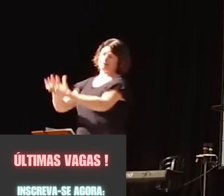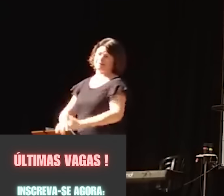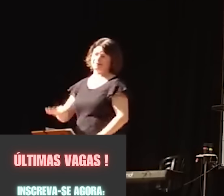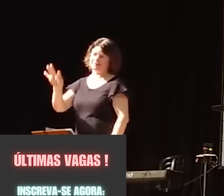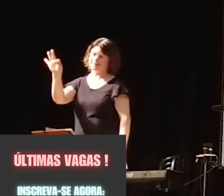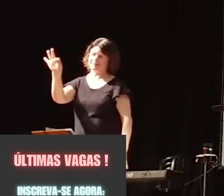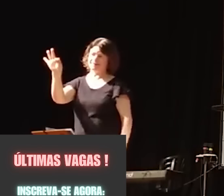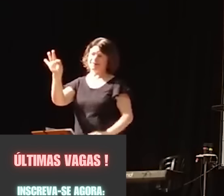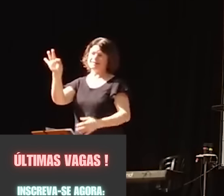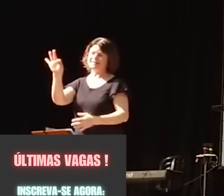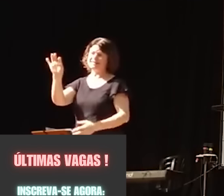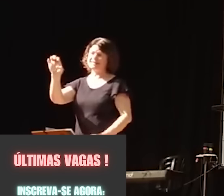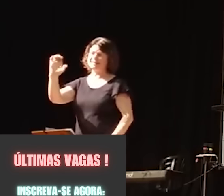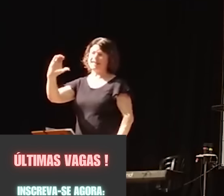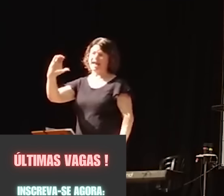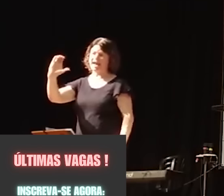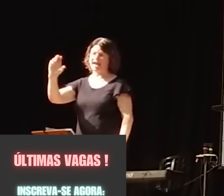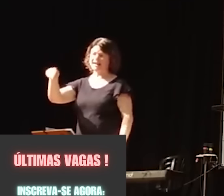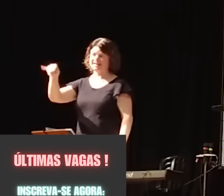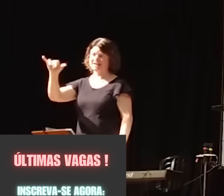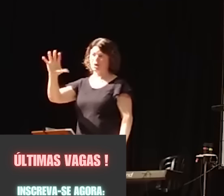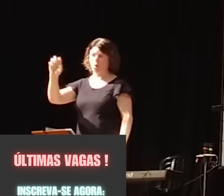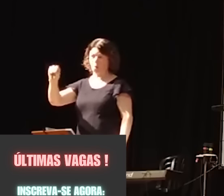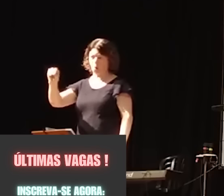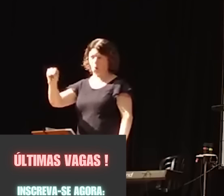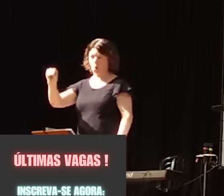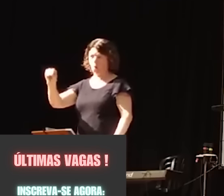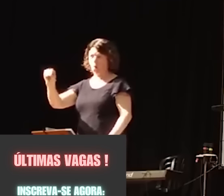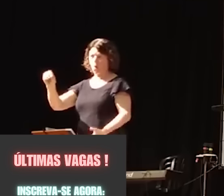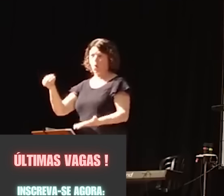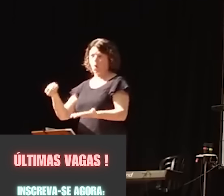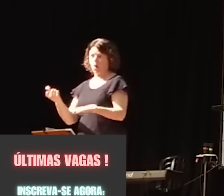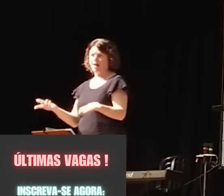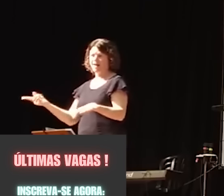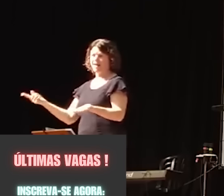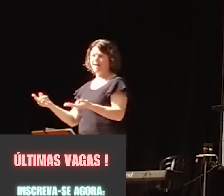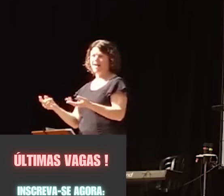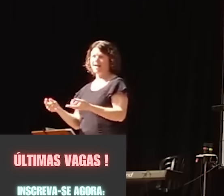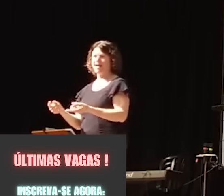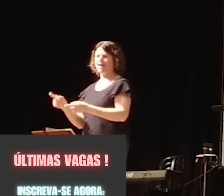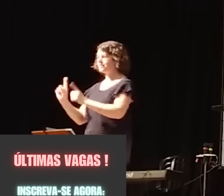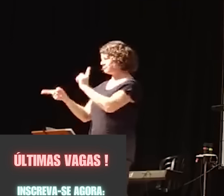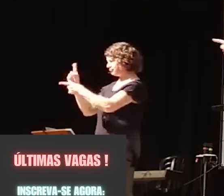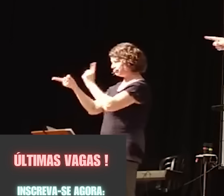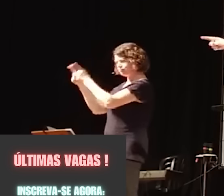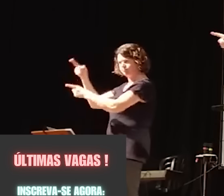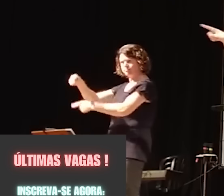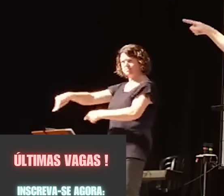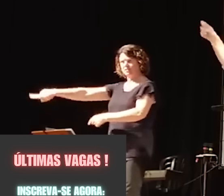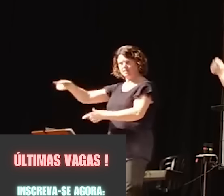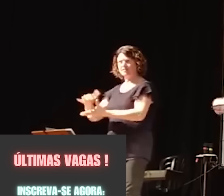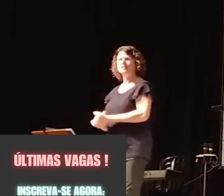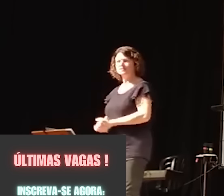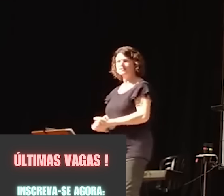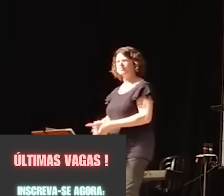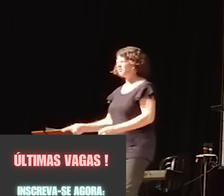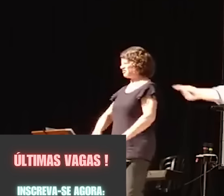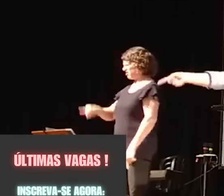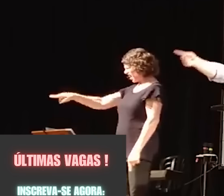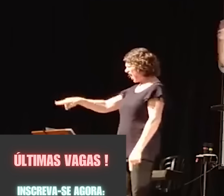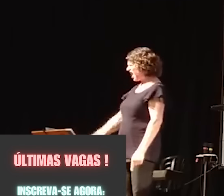primeiro que vai dançar aqui Davi é líder e aqui sabe o que acontece com ele o povo olha para ele diz assim a culpa é